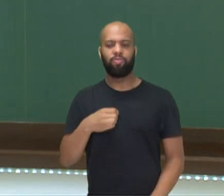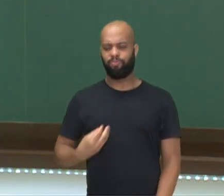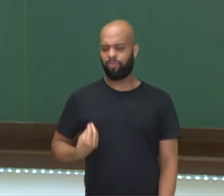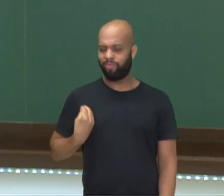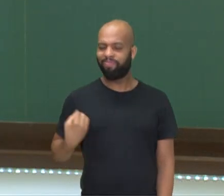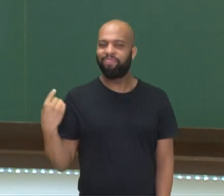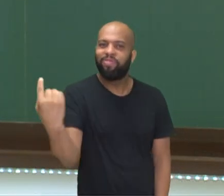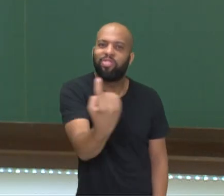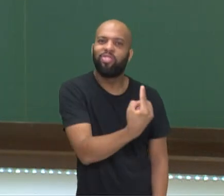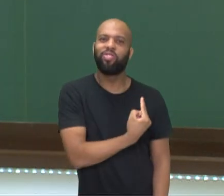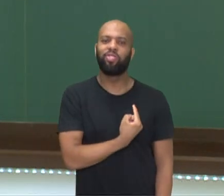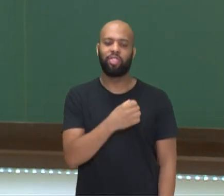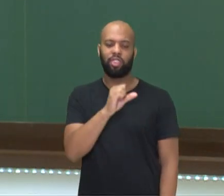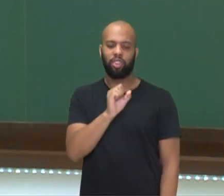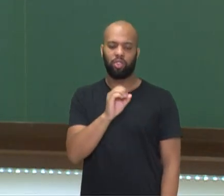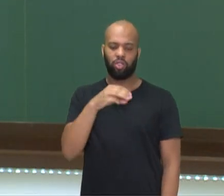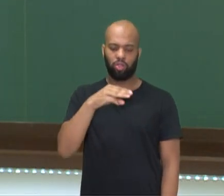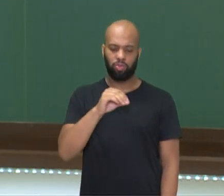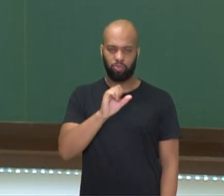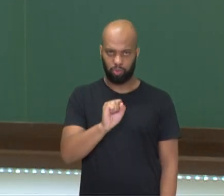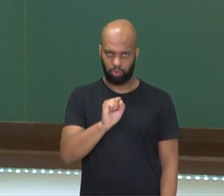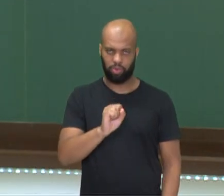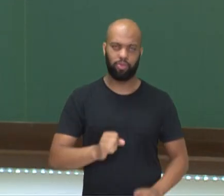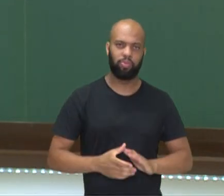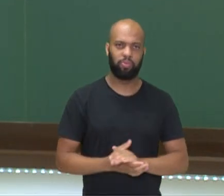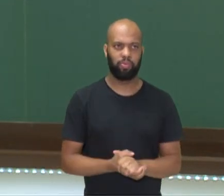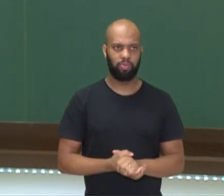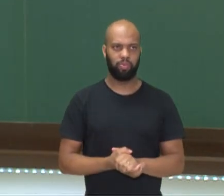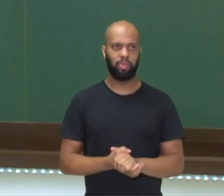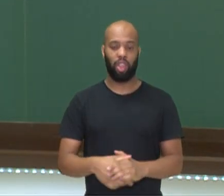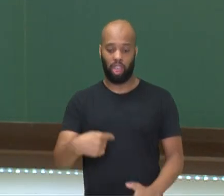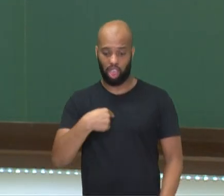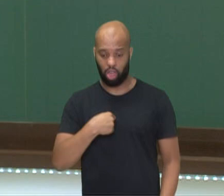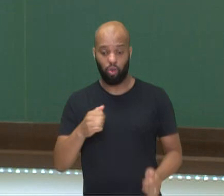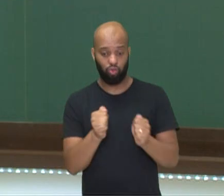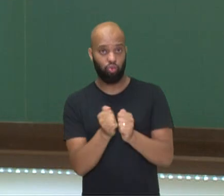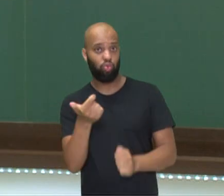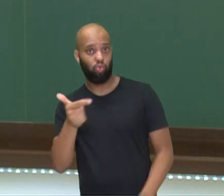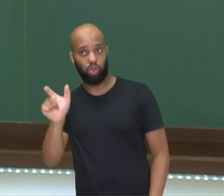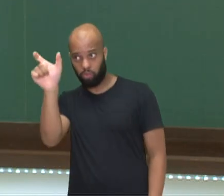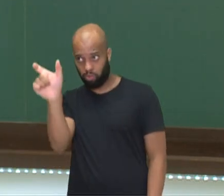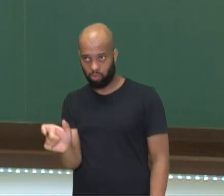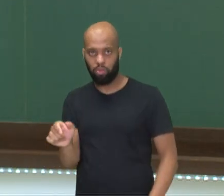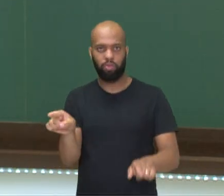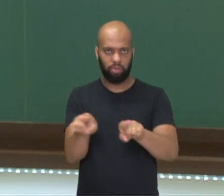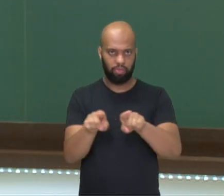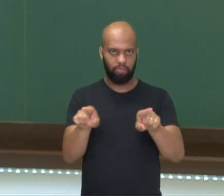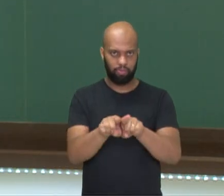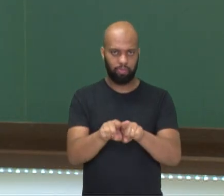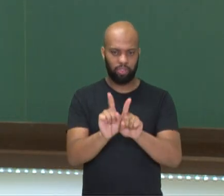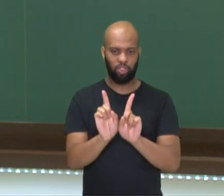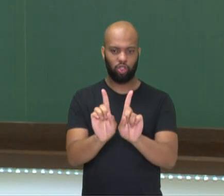eu mais alguém, primeira pessoa do plural, né? Eu mais alguém, tá certo?